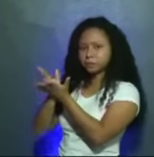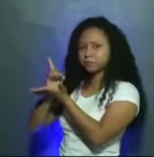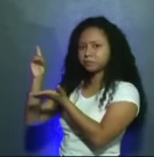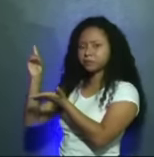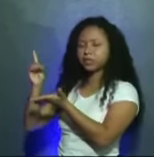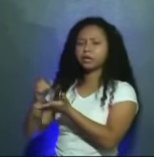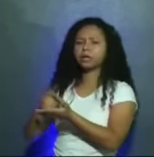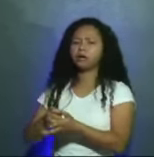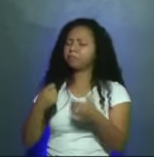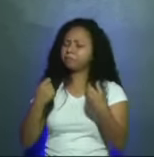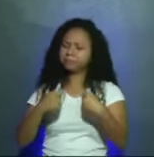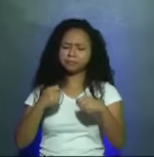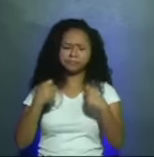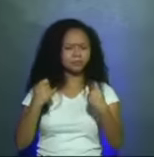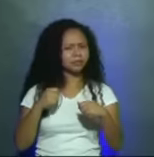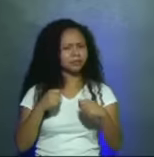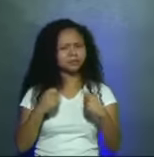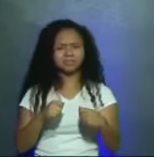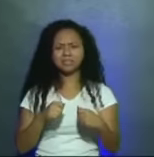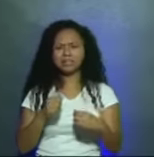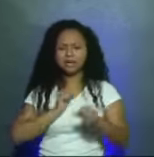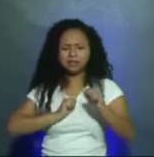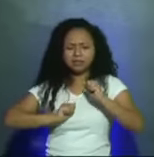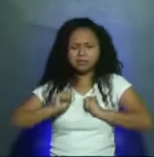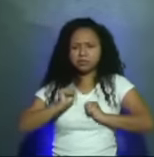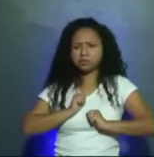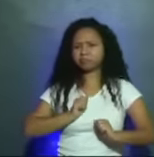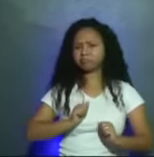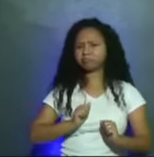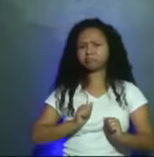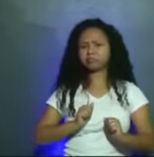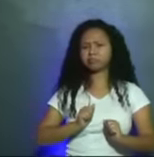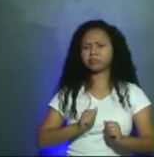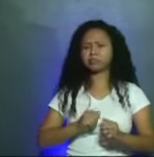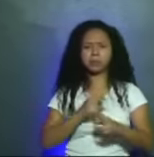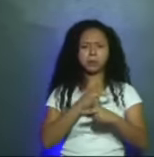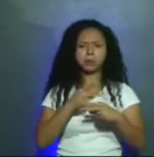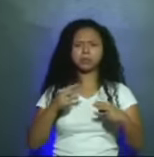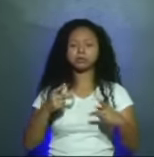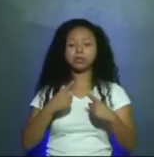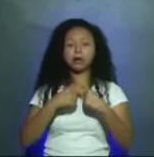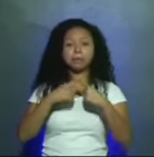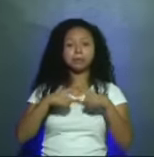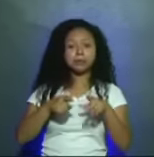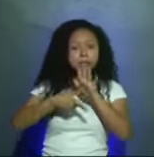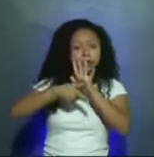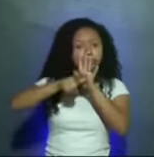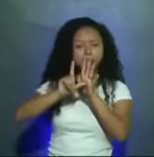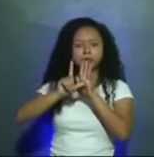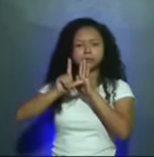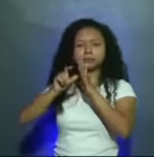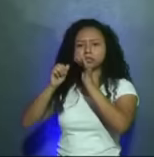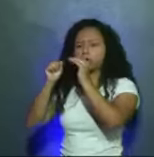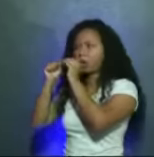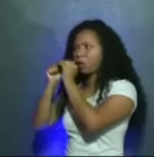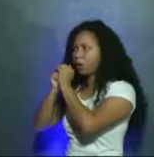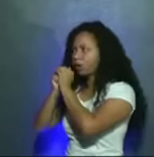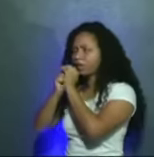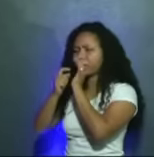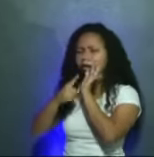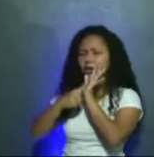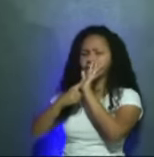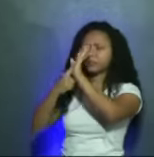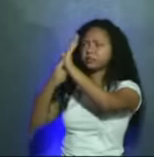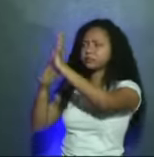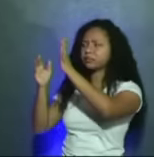coisa alguma, mas em tudo, pela oração e súplicas e com ação de graças, apresentem